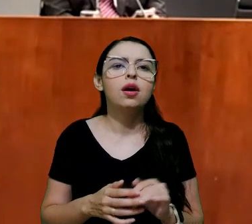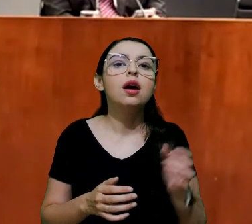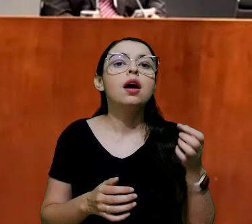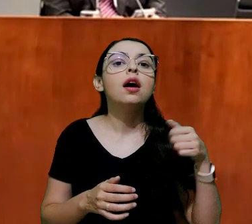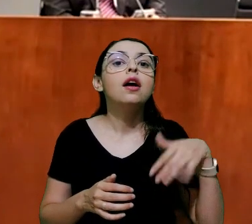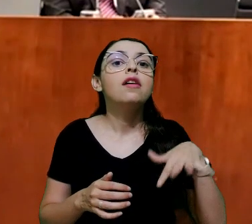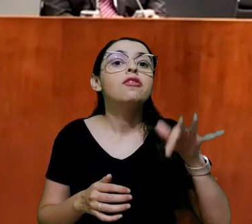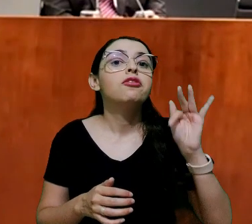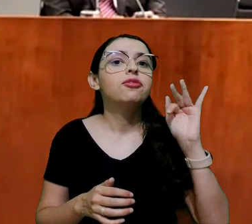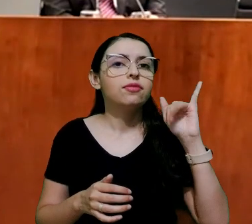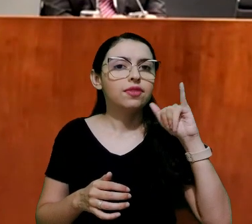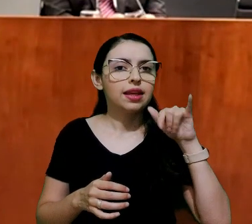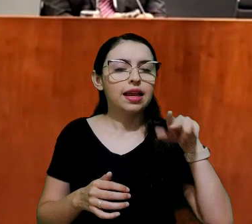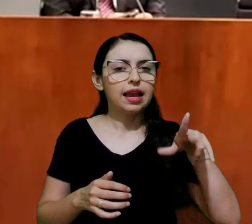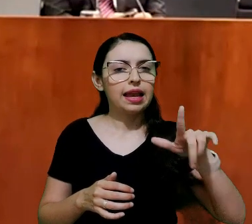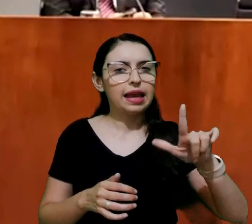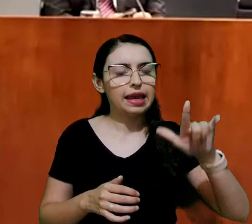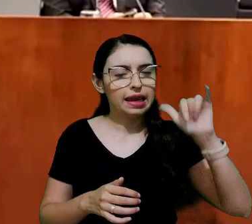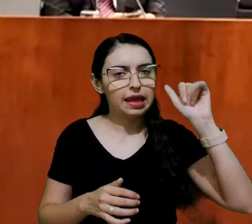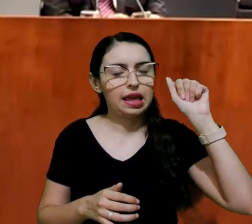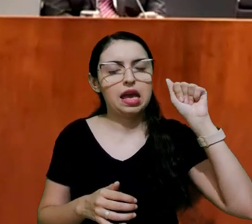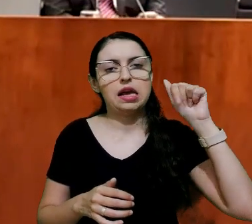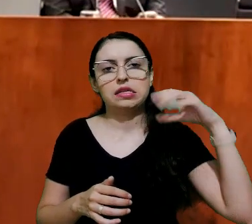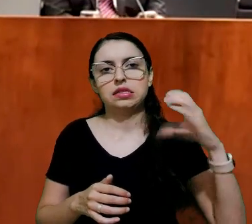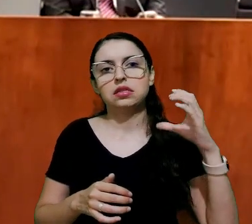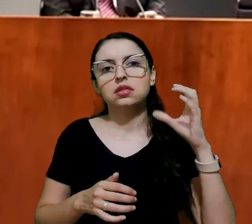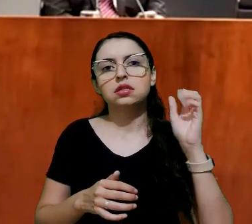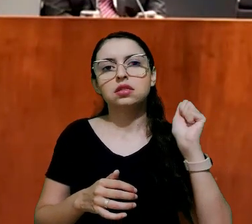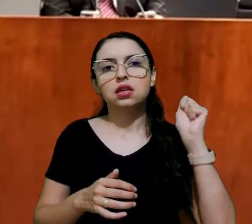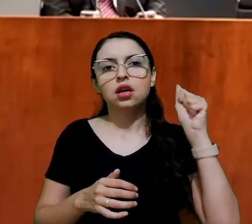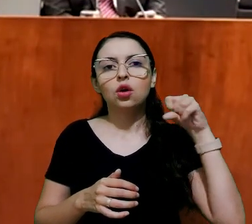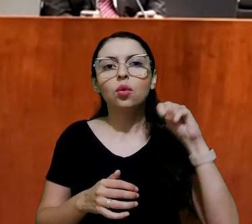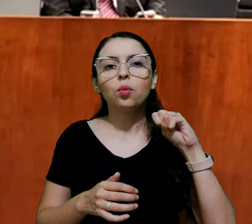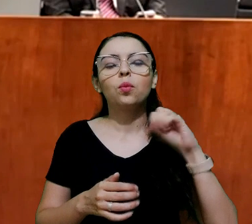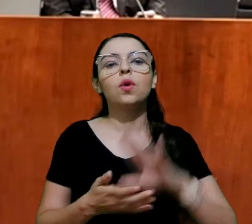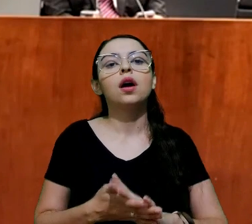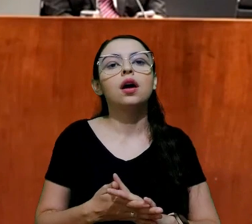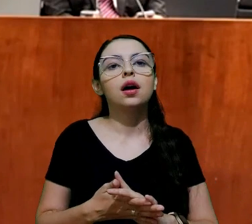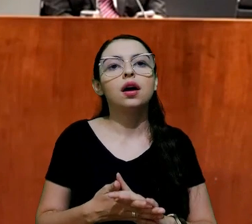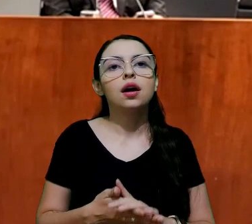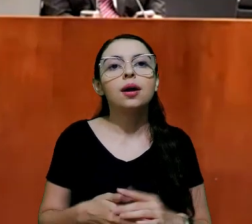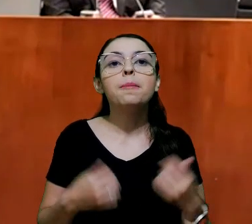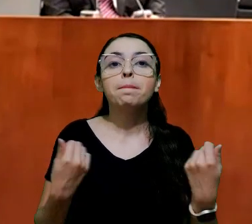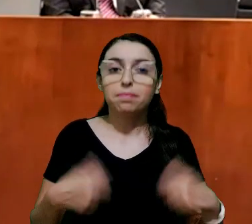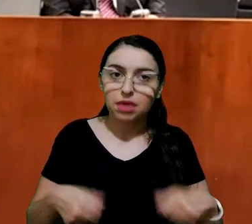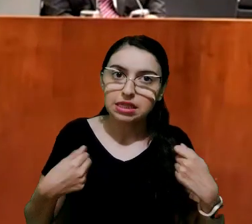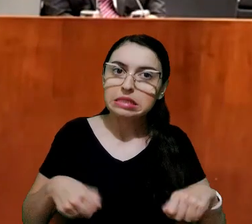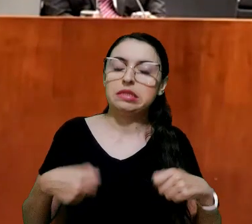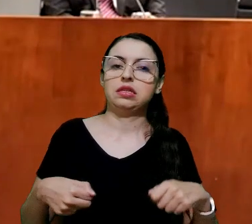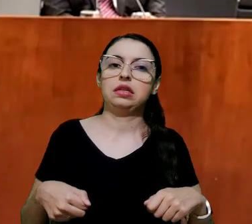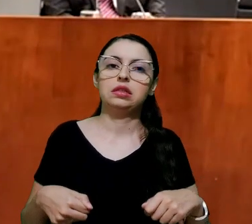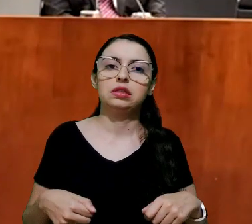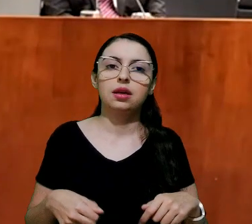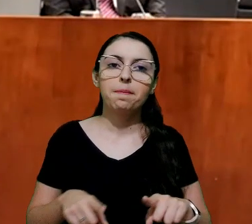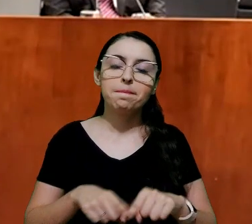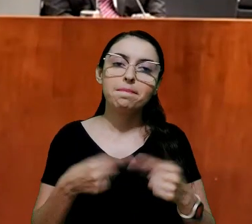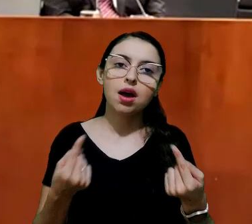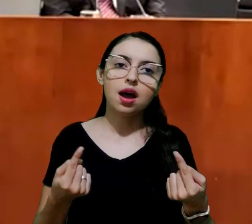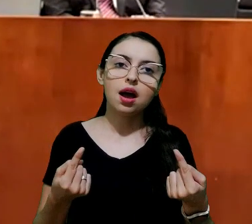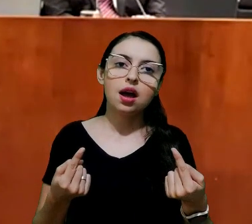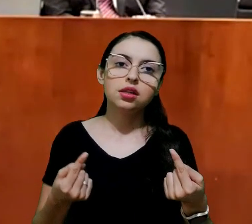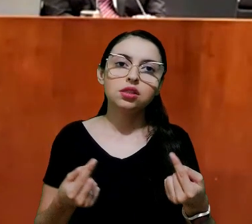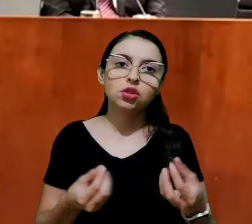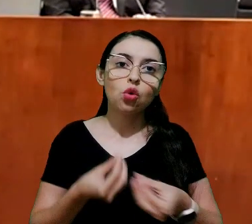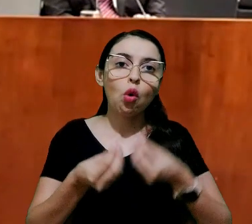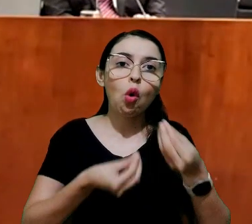de maneira nenhuma. Acho que ela é um curativo de muitas mazelas. Mas, como todo remédio que se